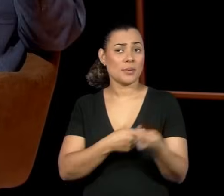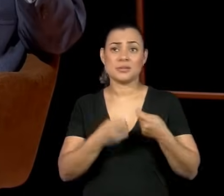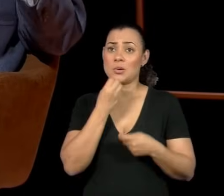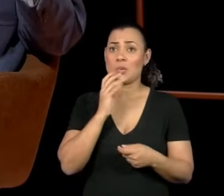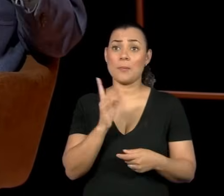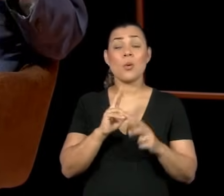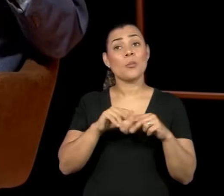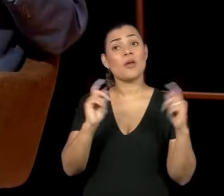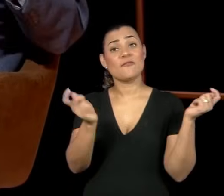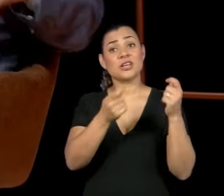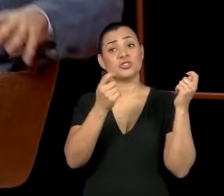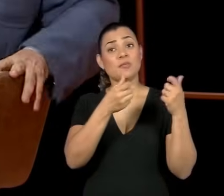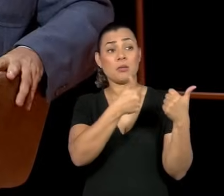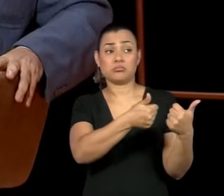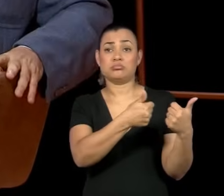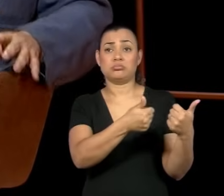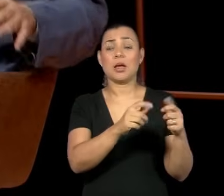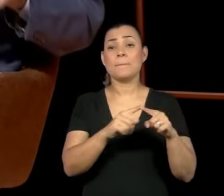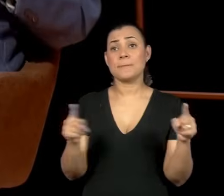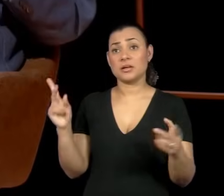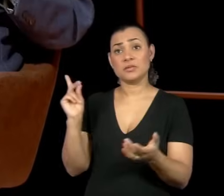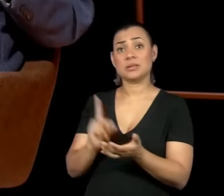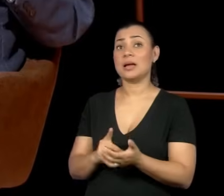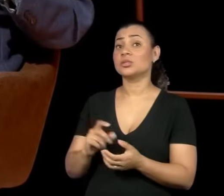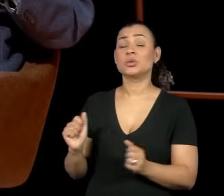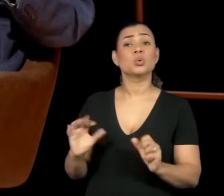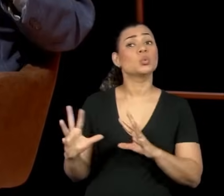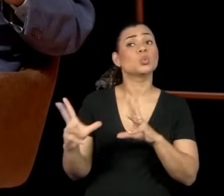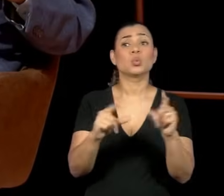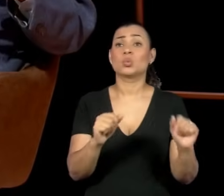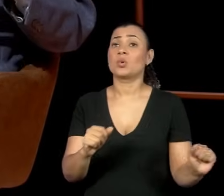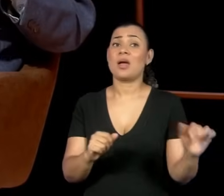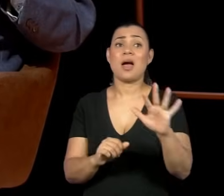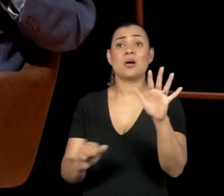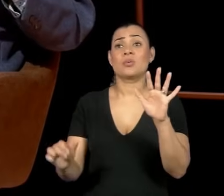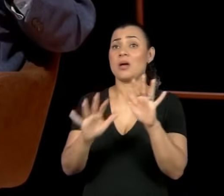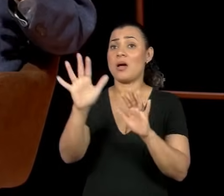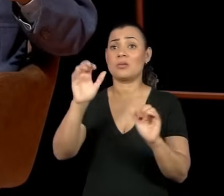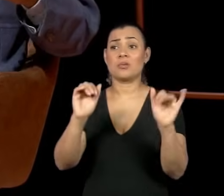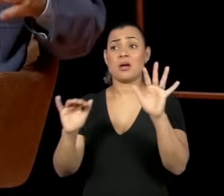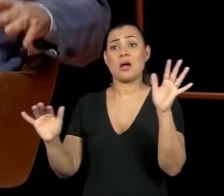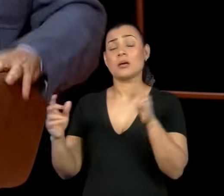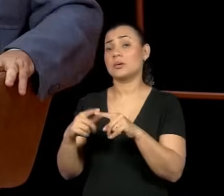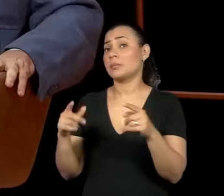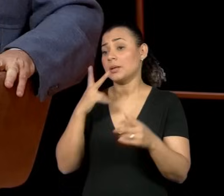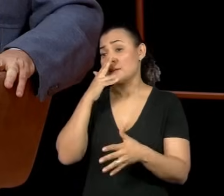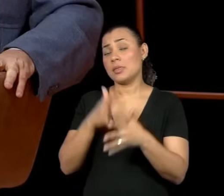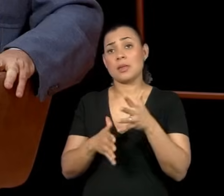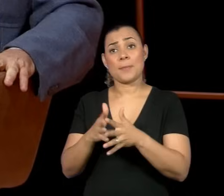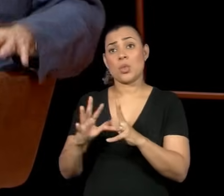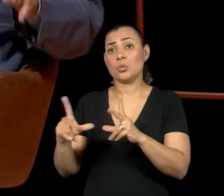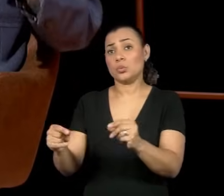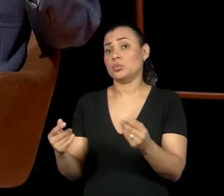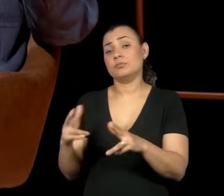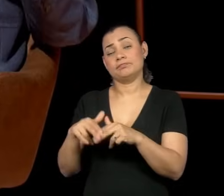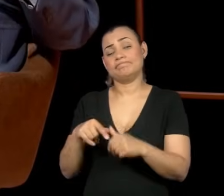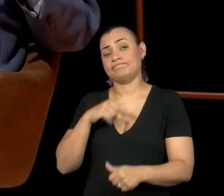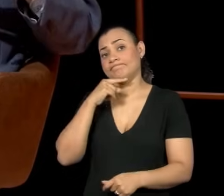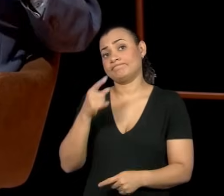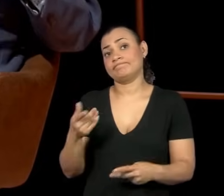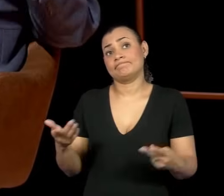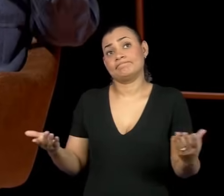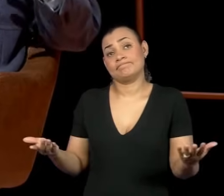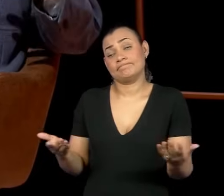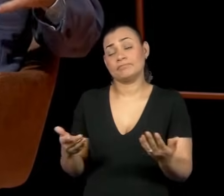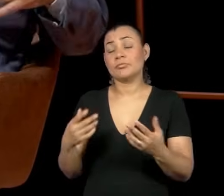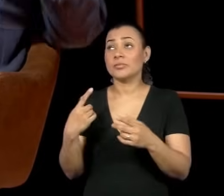o festival funciona, mas você encareceu todo o custo dos artistas e inviabilizou tudo, né? Inviabilizou um pouco, né?